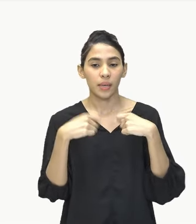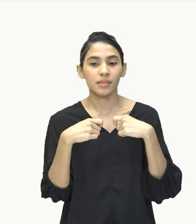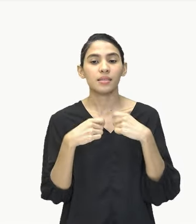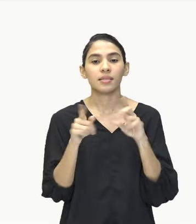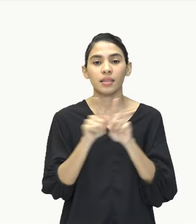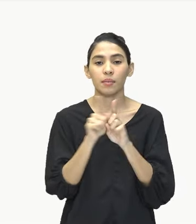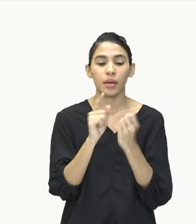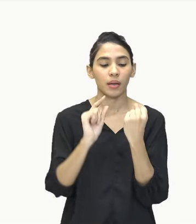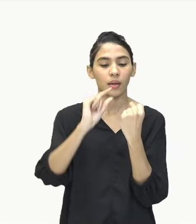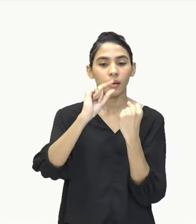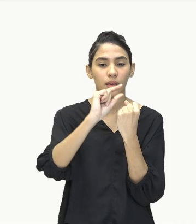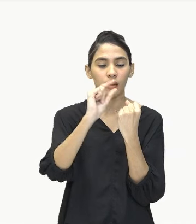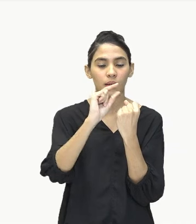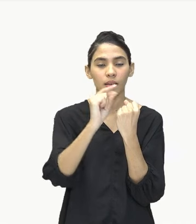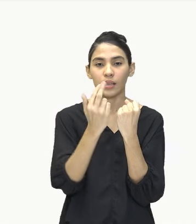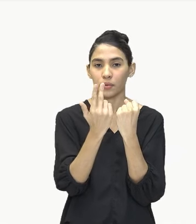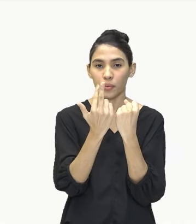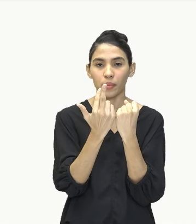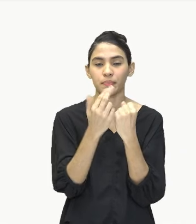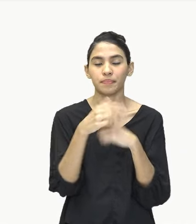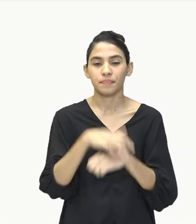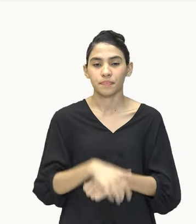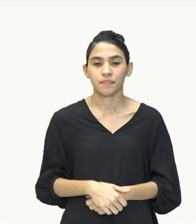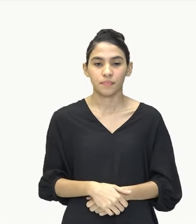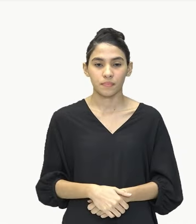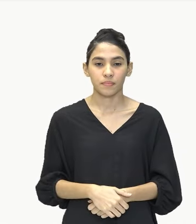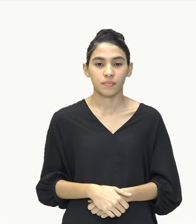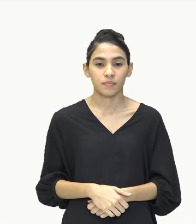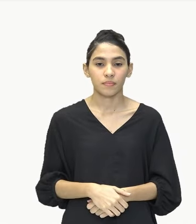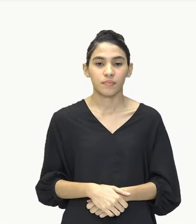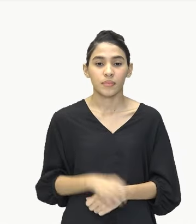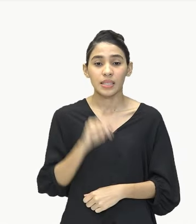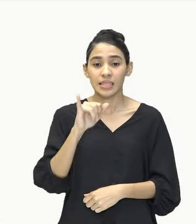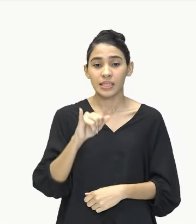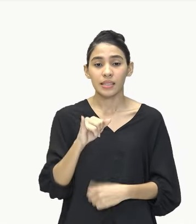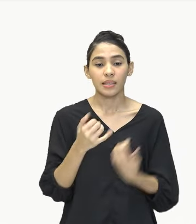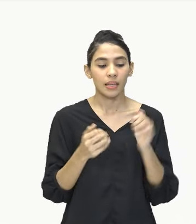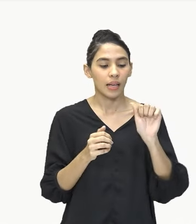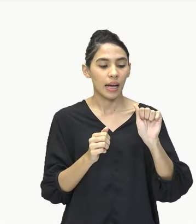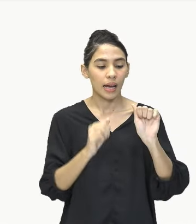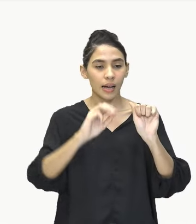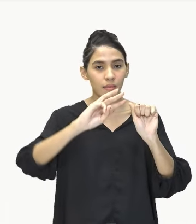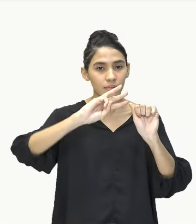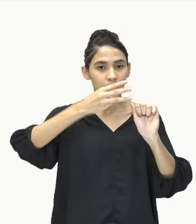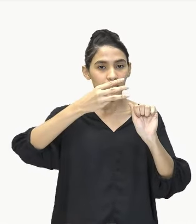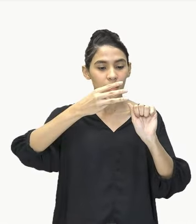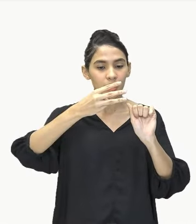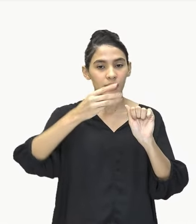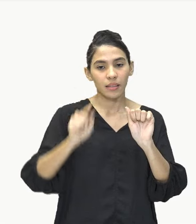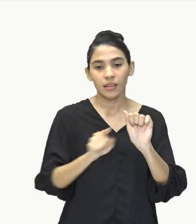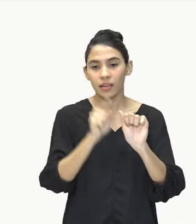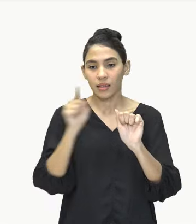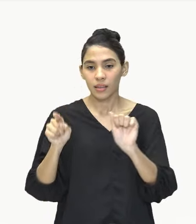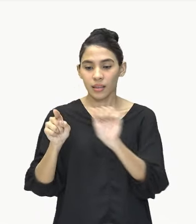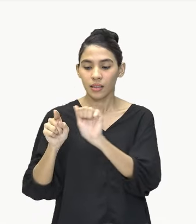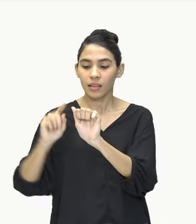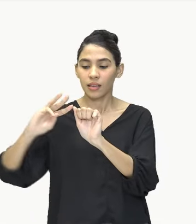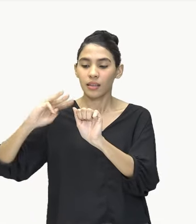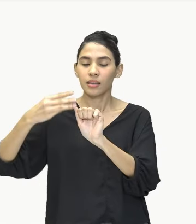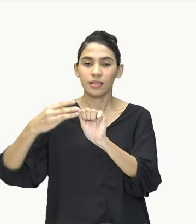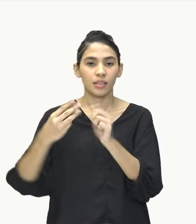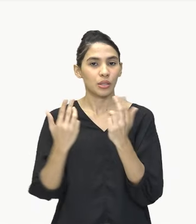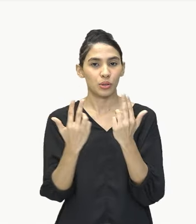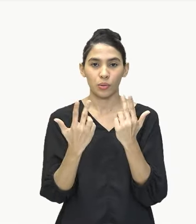elevado à mesma potência. Se aqui tiver elevado a 3, aqui vai ter que estar